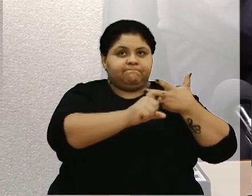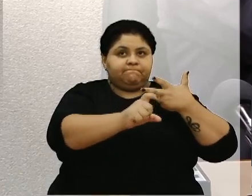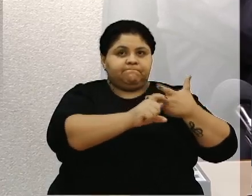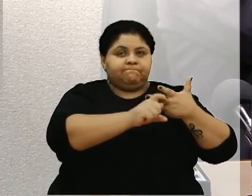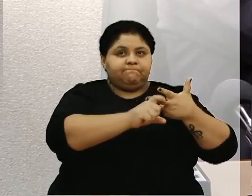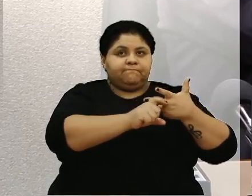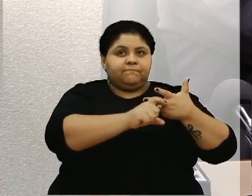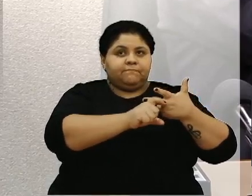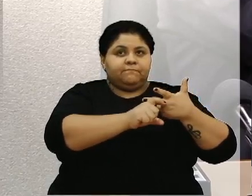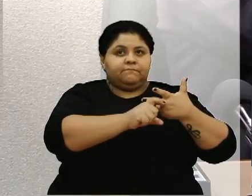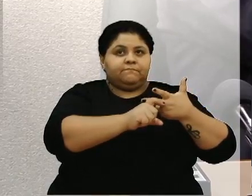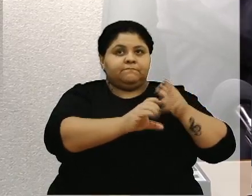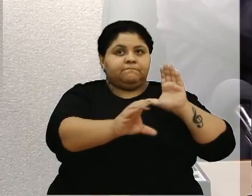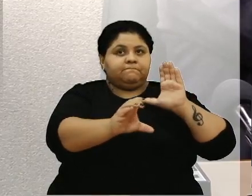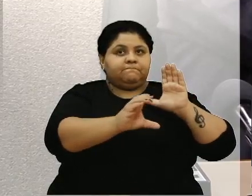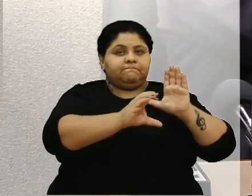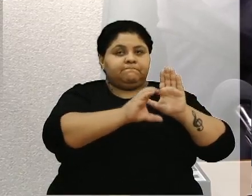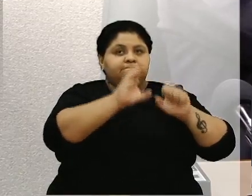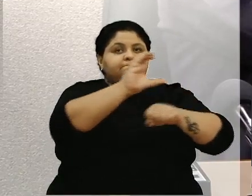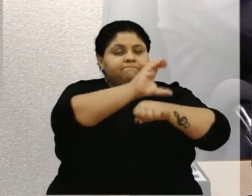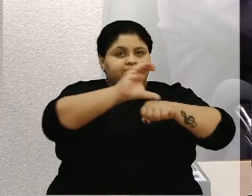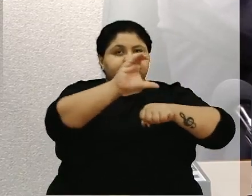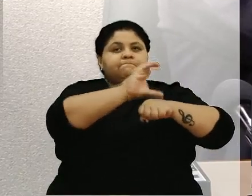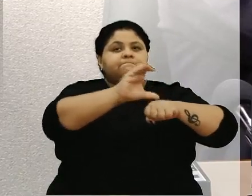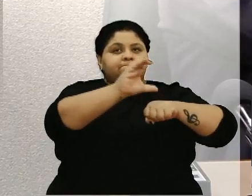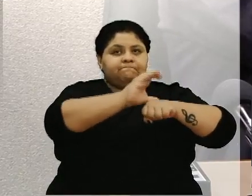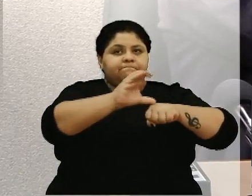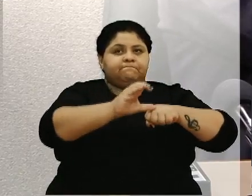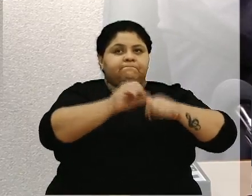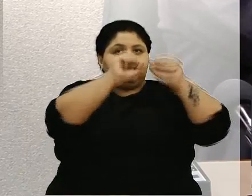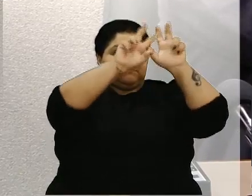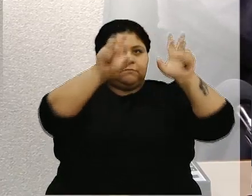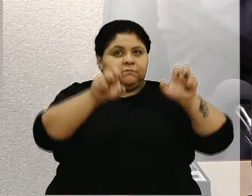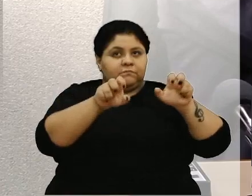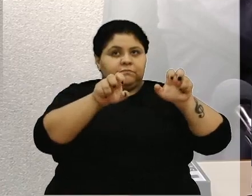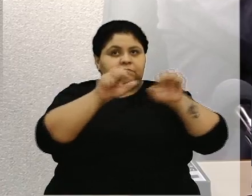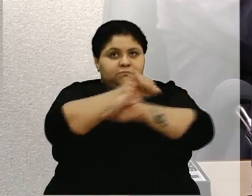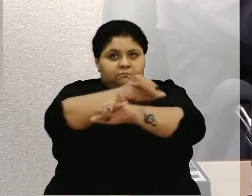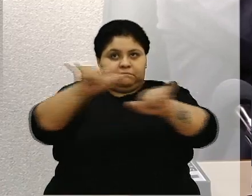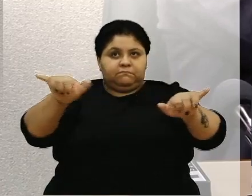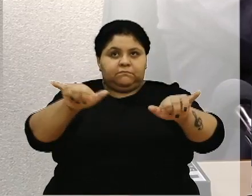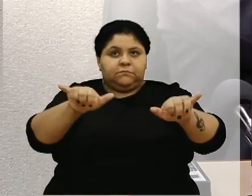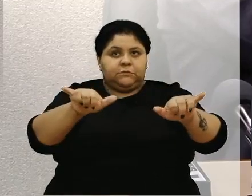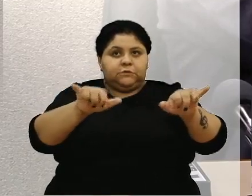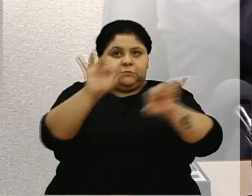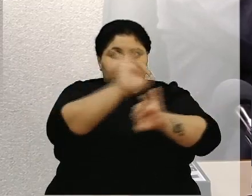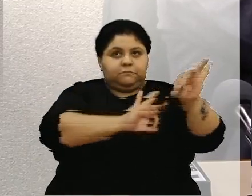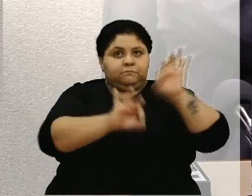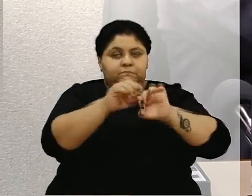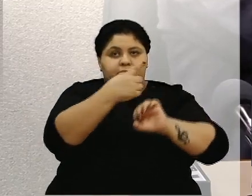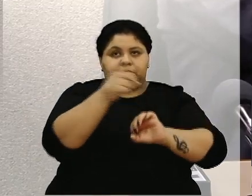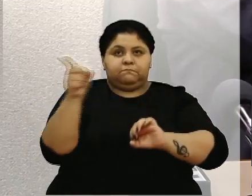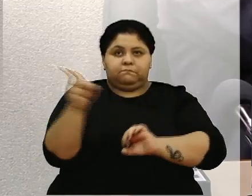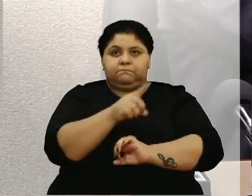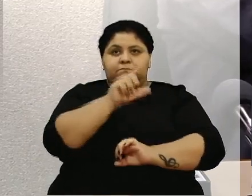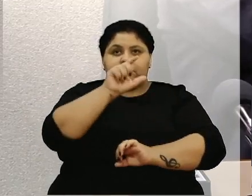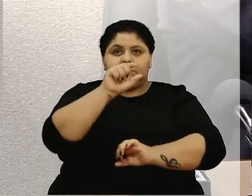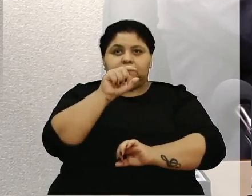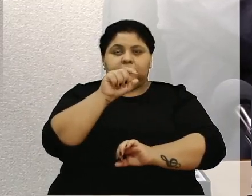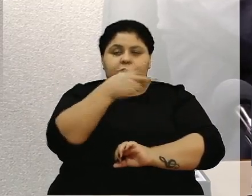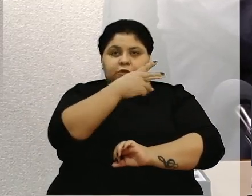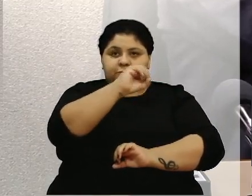manifestou-se pela constitucionalidade da matéria e da mensagem retificativa